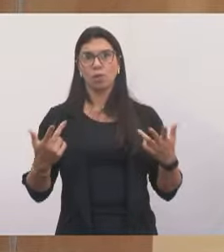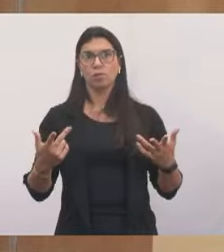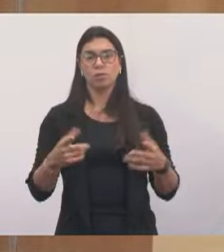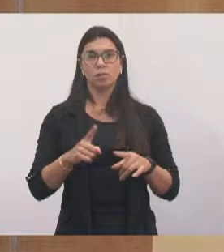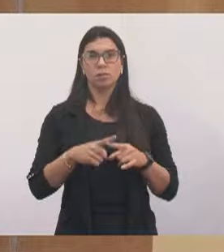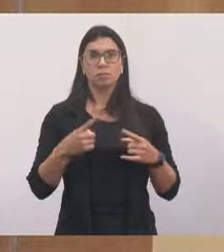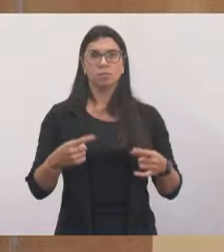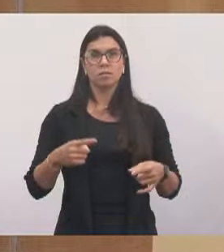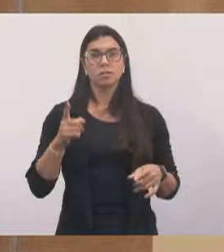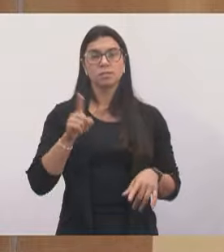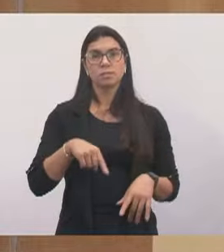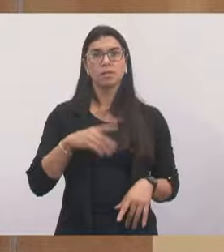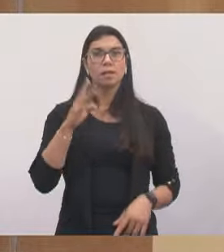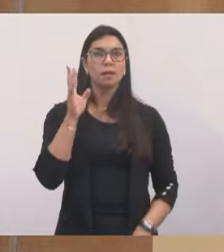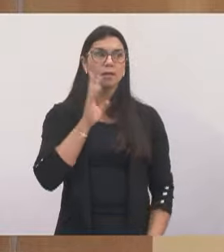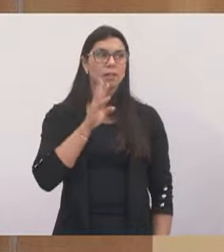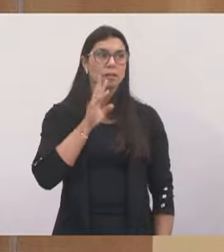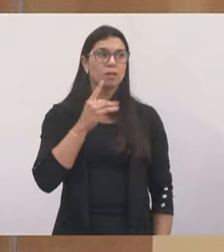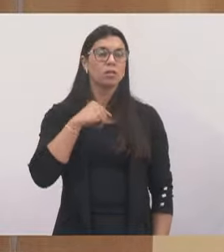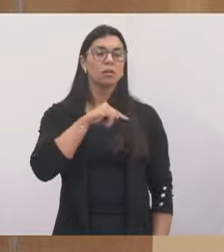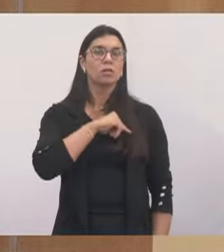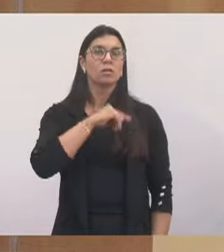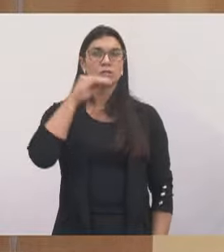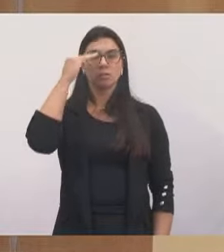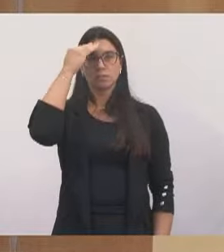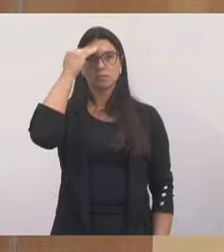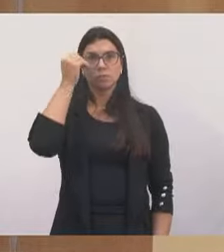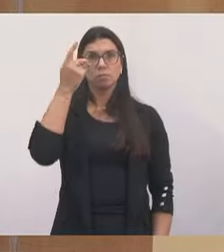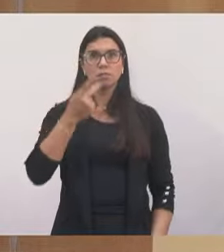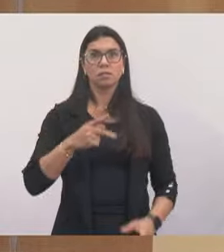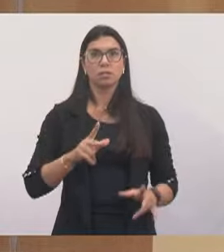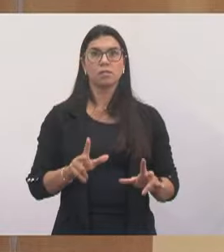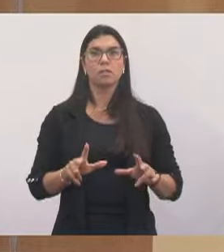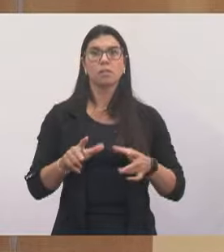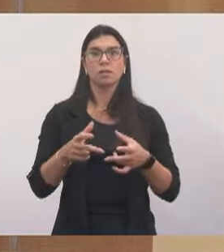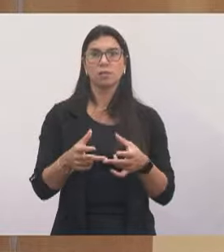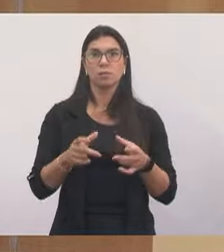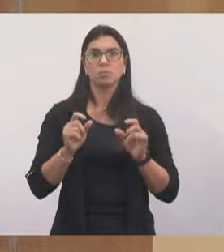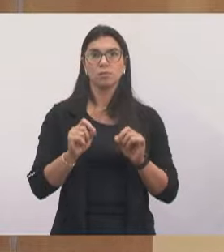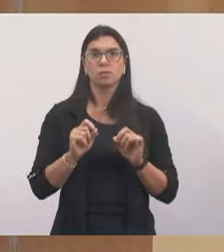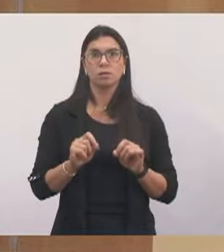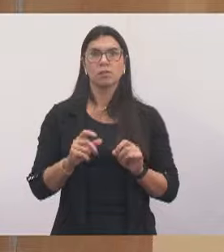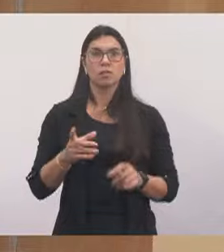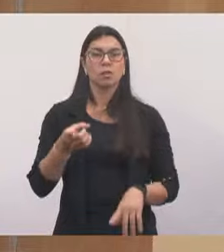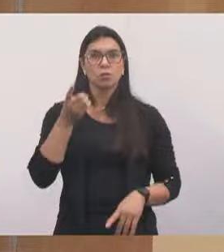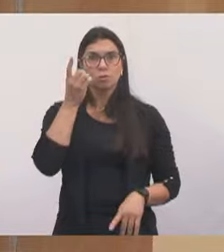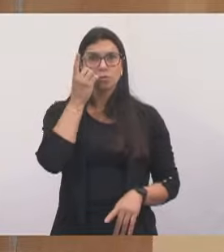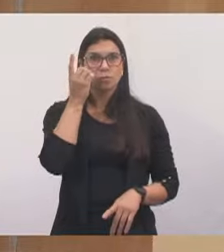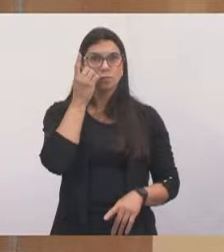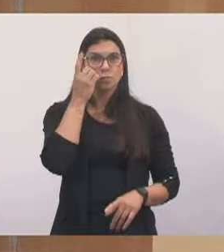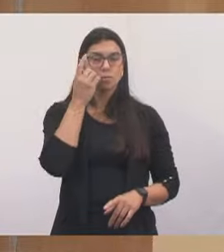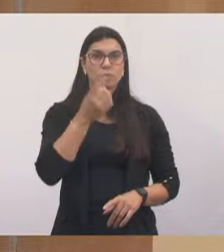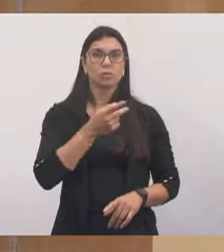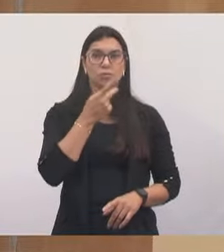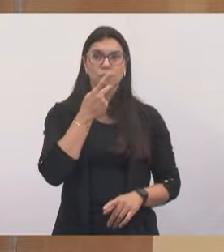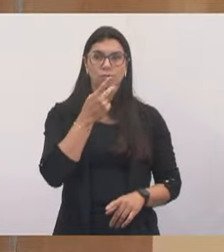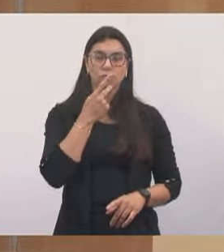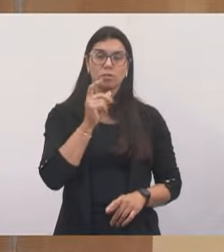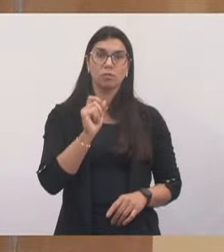né? A gente saber, né, nessa casa, como o Dude, vereador Dude, também o primeiro